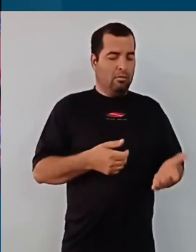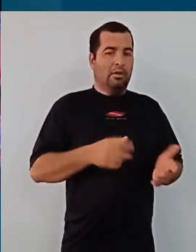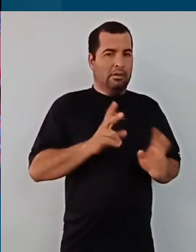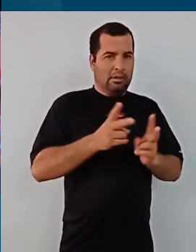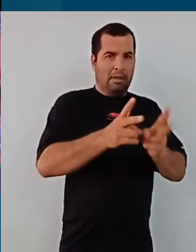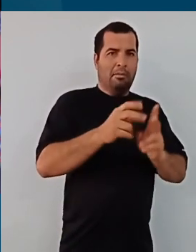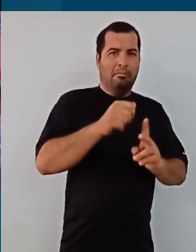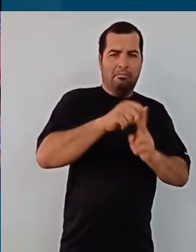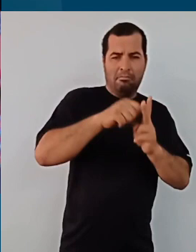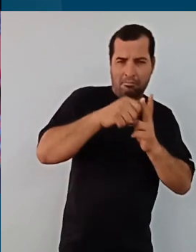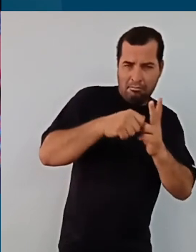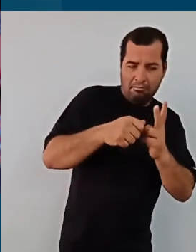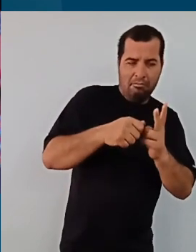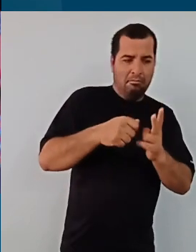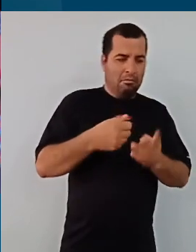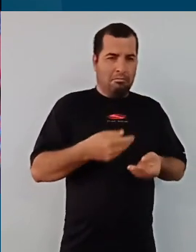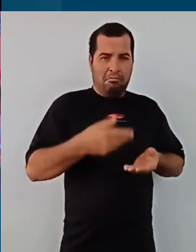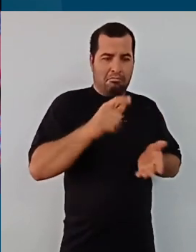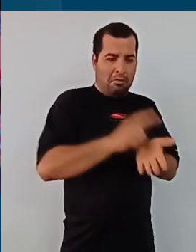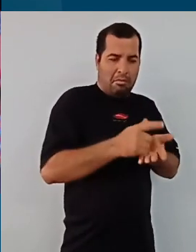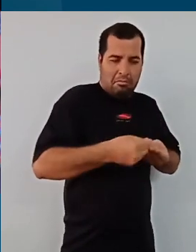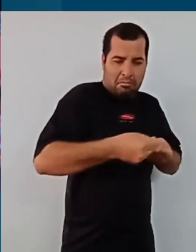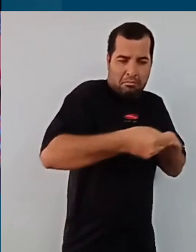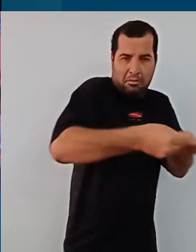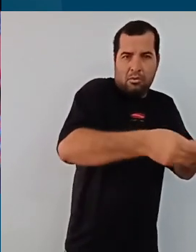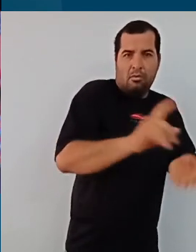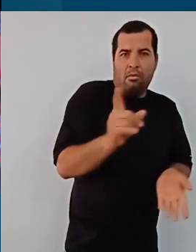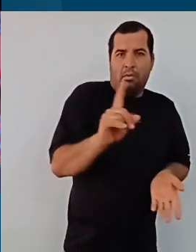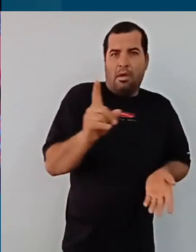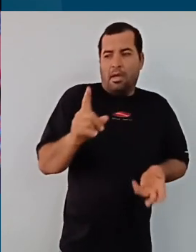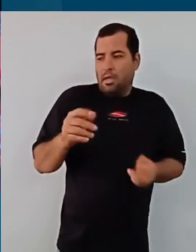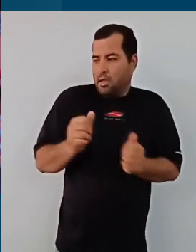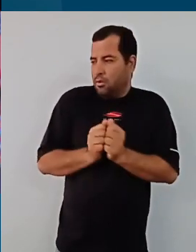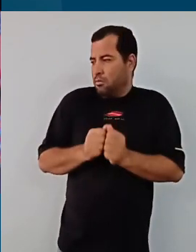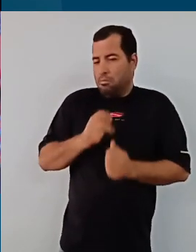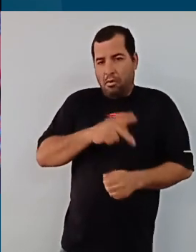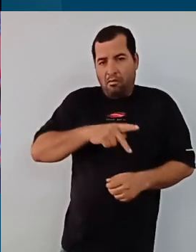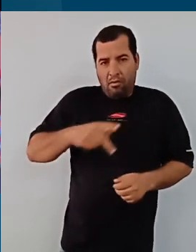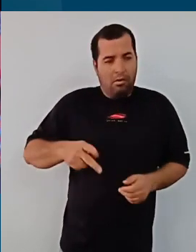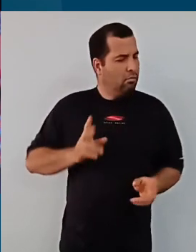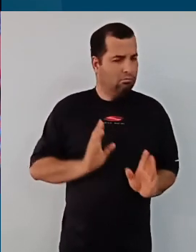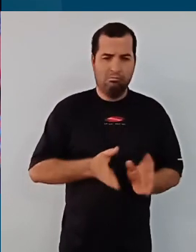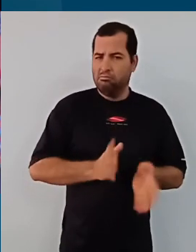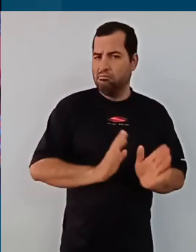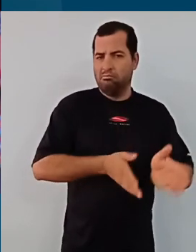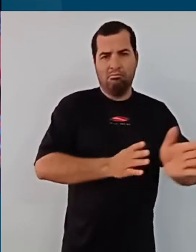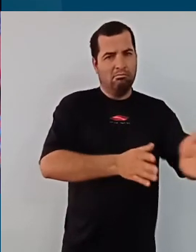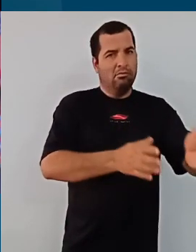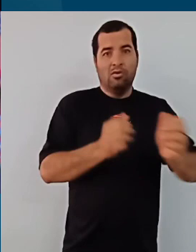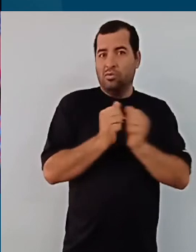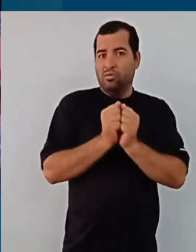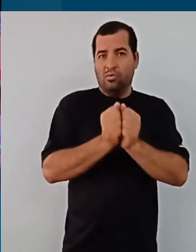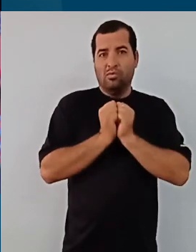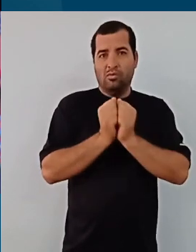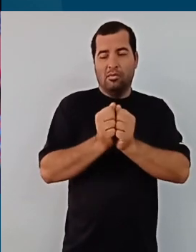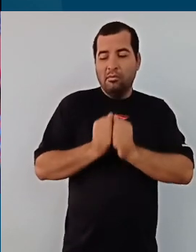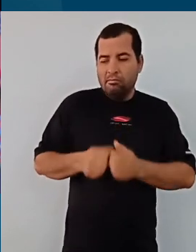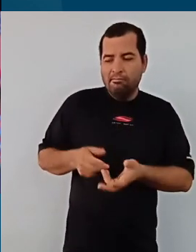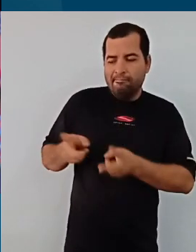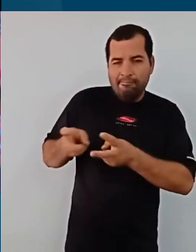de um bimestre, mas como um documento que está junto com o professor o tempo todo, né? E que a gente precisa